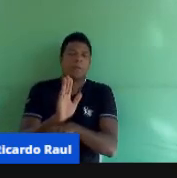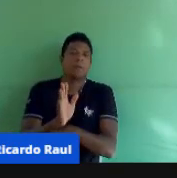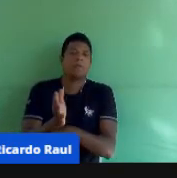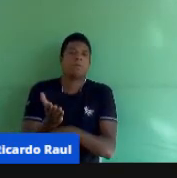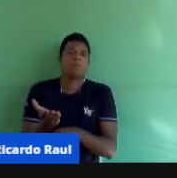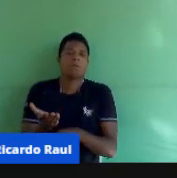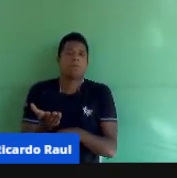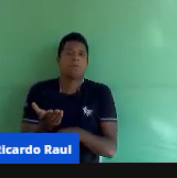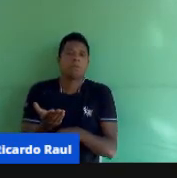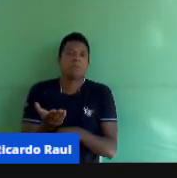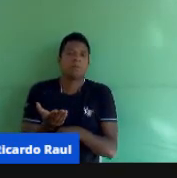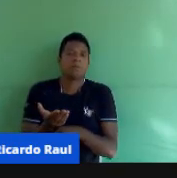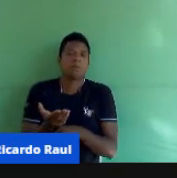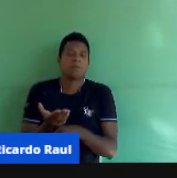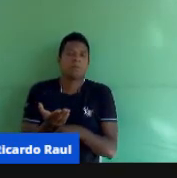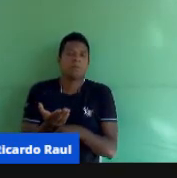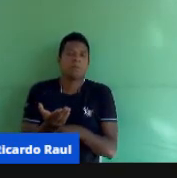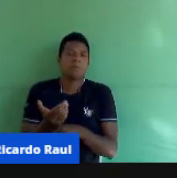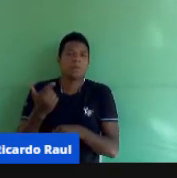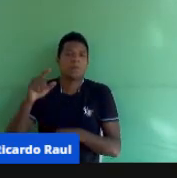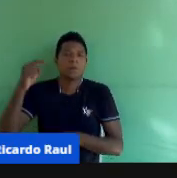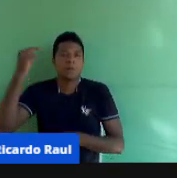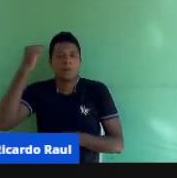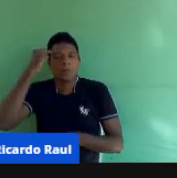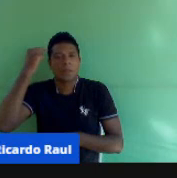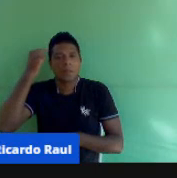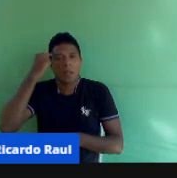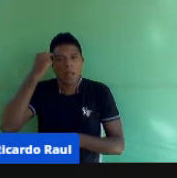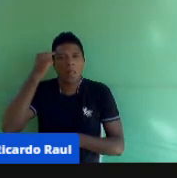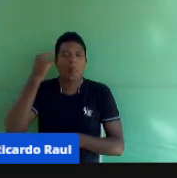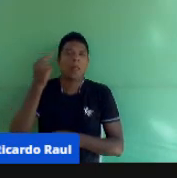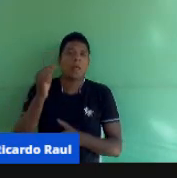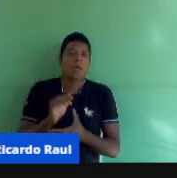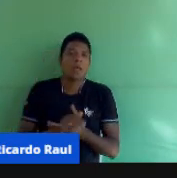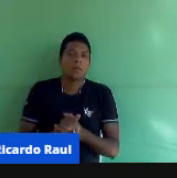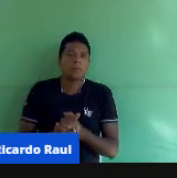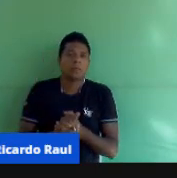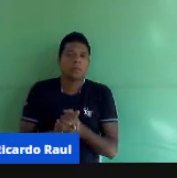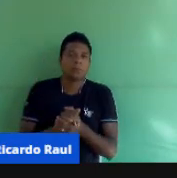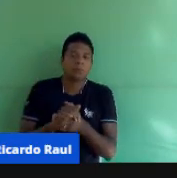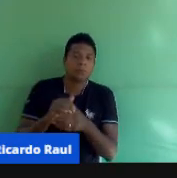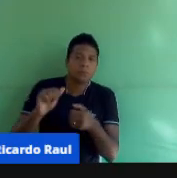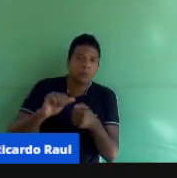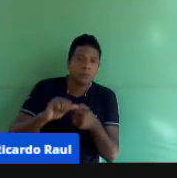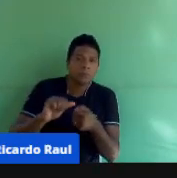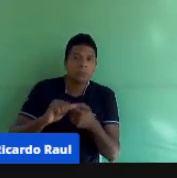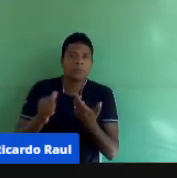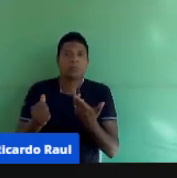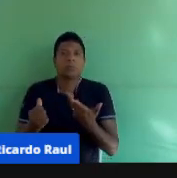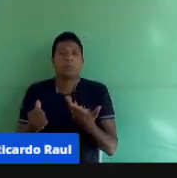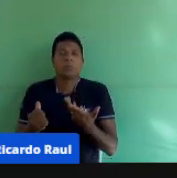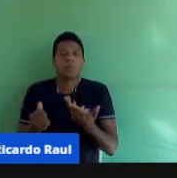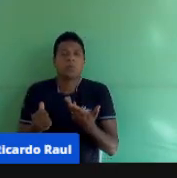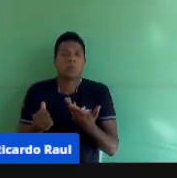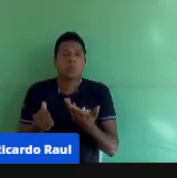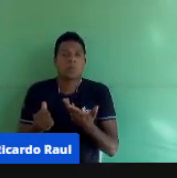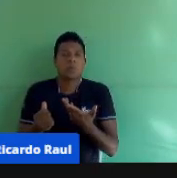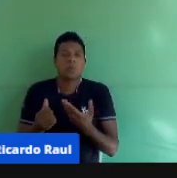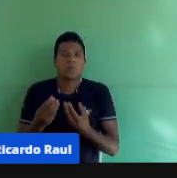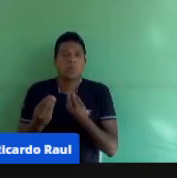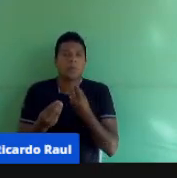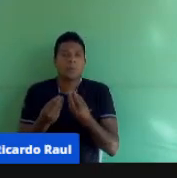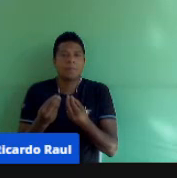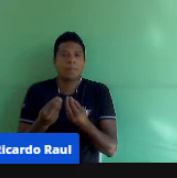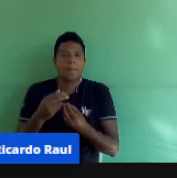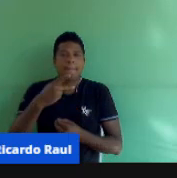conta as ideologias que estão presentes naquela película, as ações estatais, o patrocínio